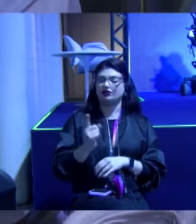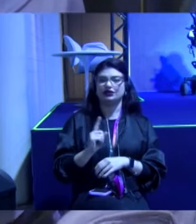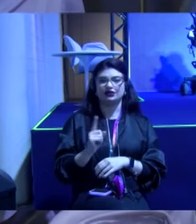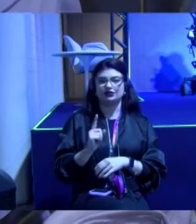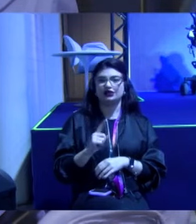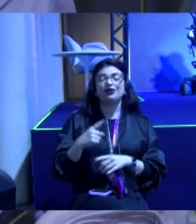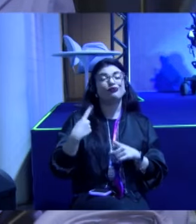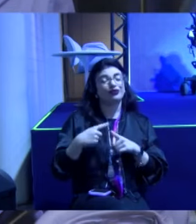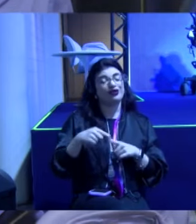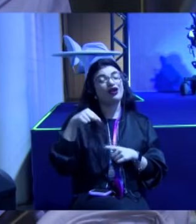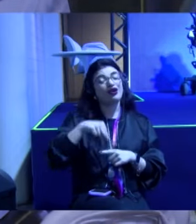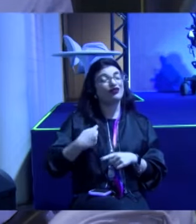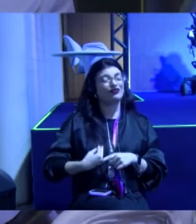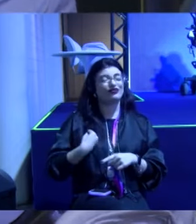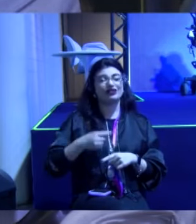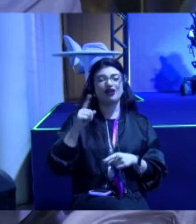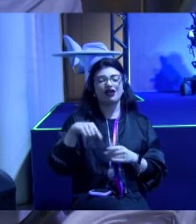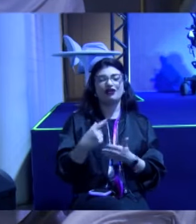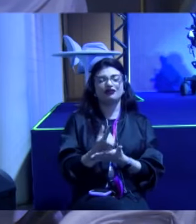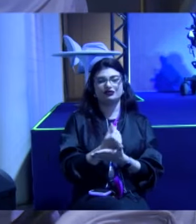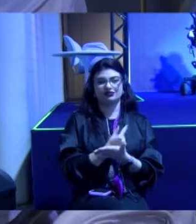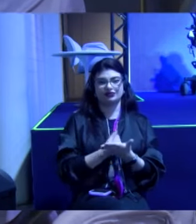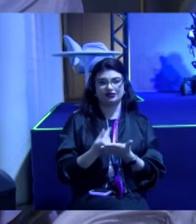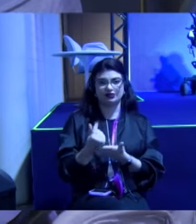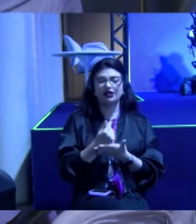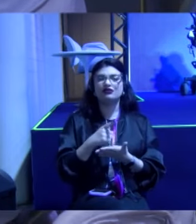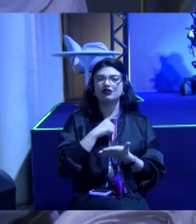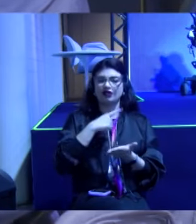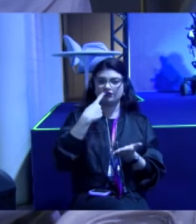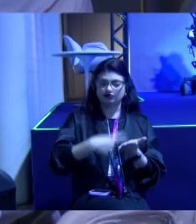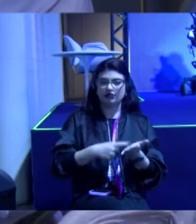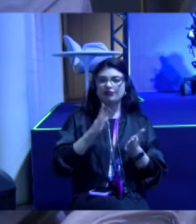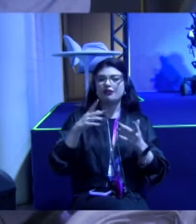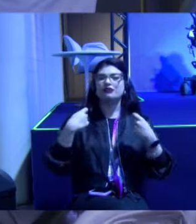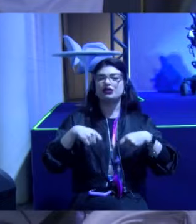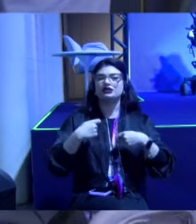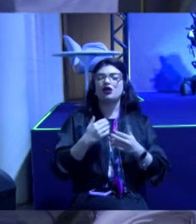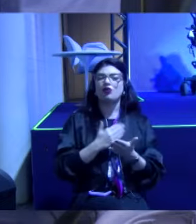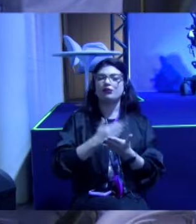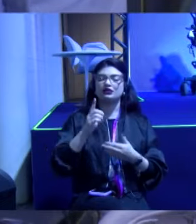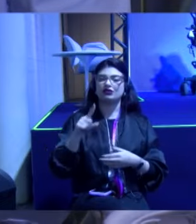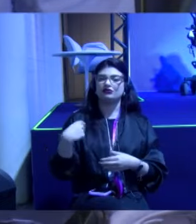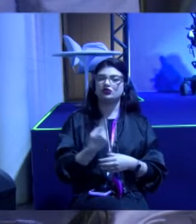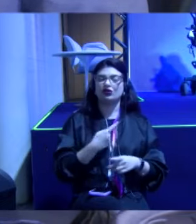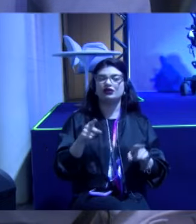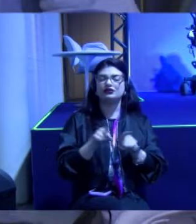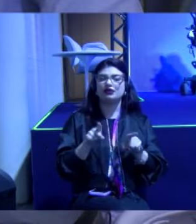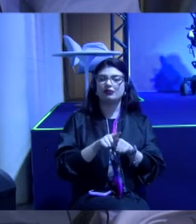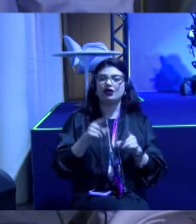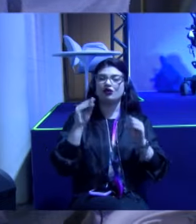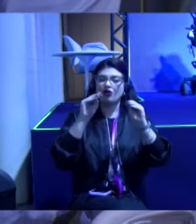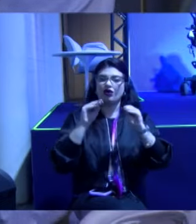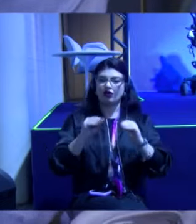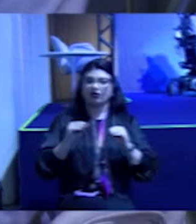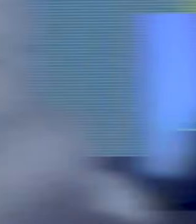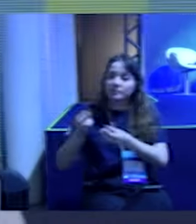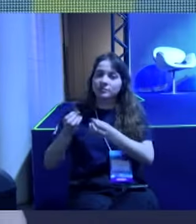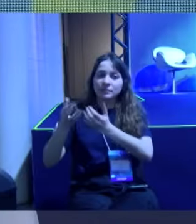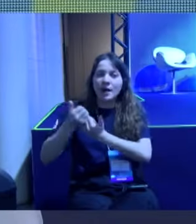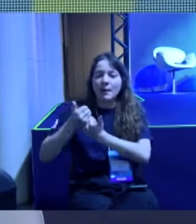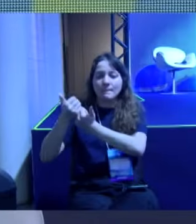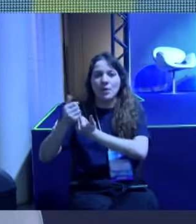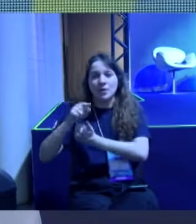vive num capitalismo. Então, as organizações têm seus compromissos, mas tem que começar por a gente também, colocando um pouquinho do dedo na ferida.